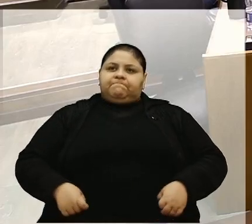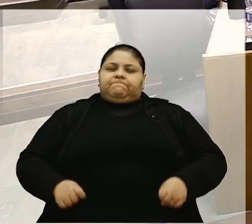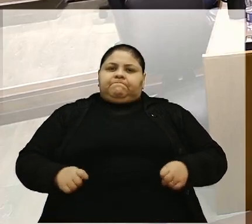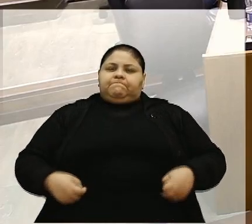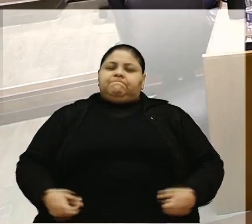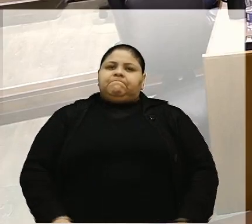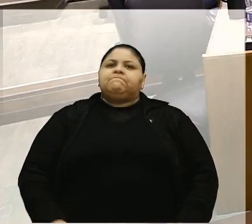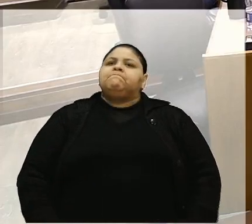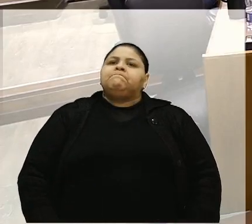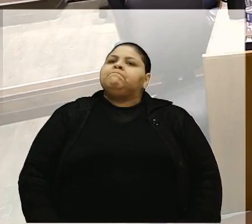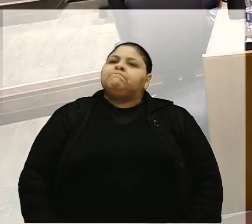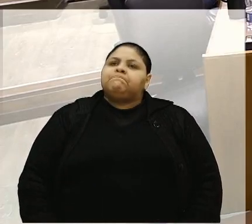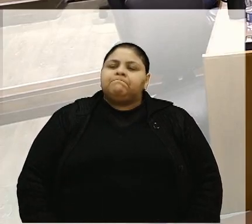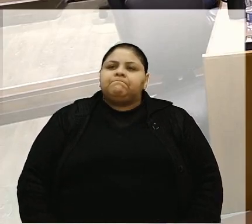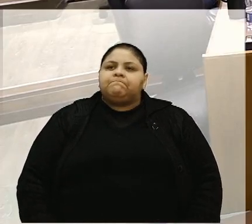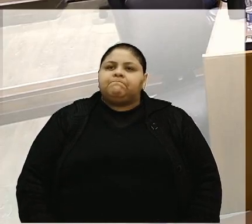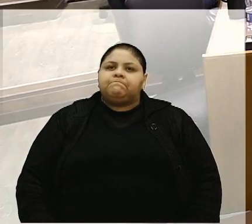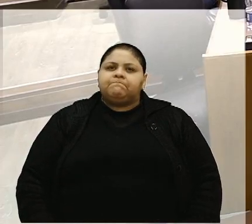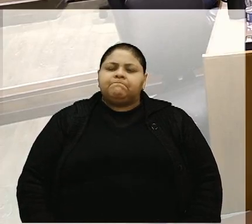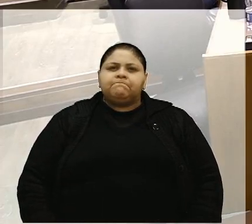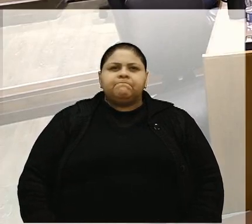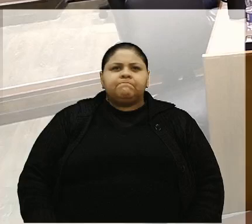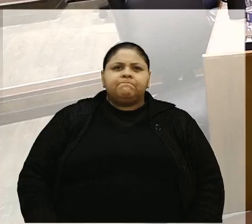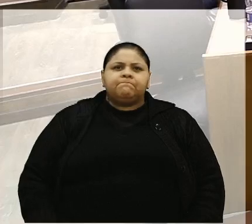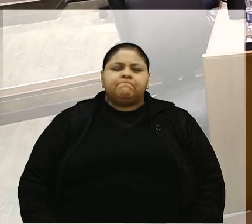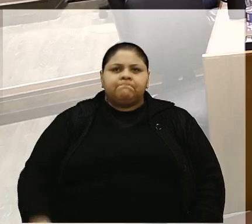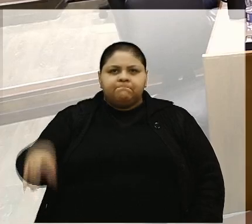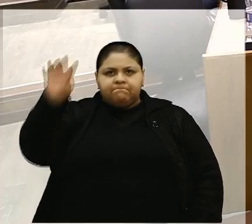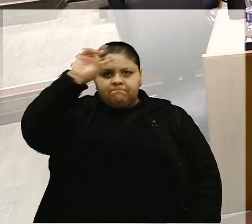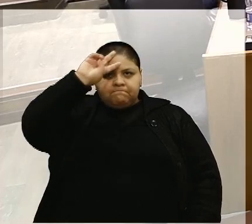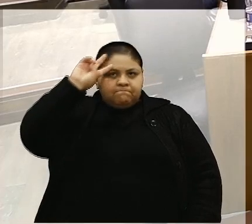Scarco. Obrigado, colega Velocino.